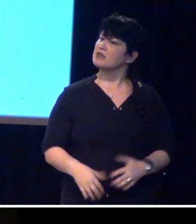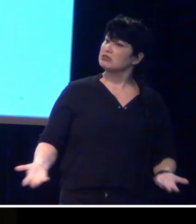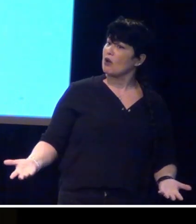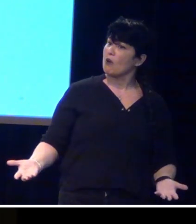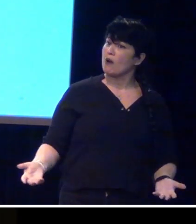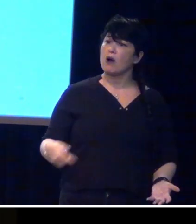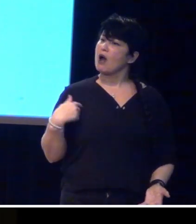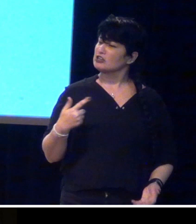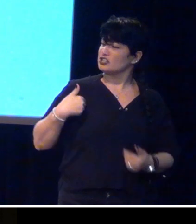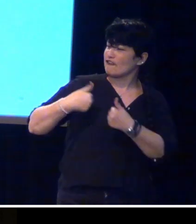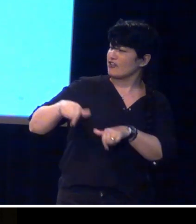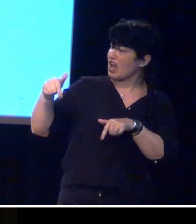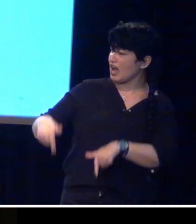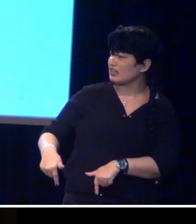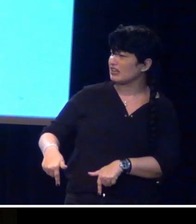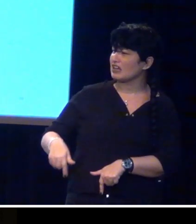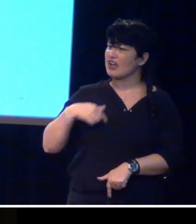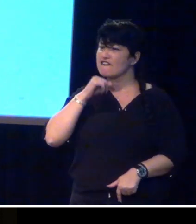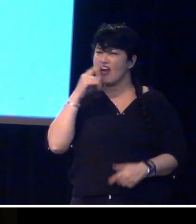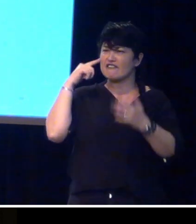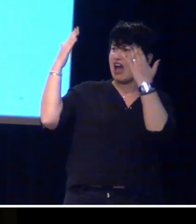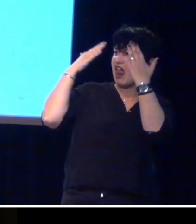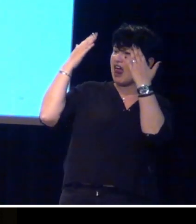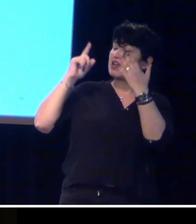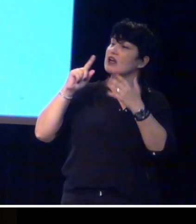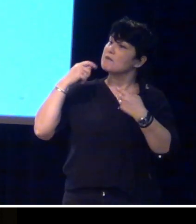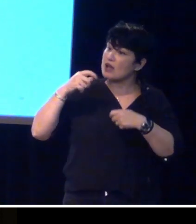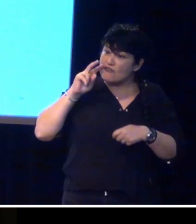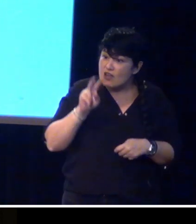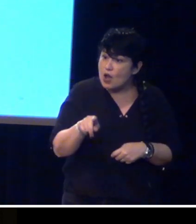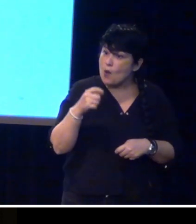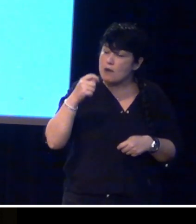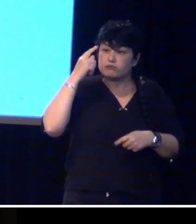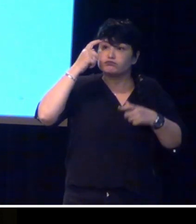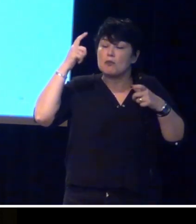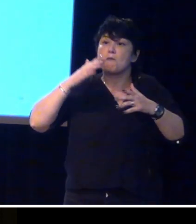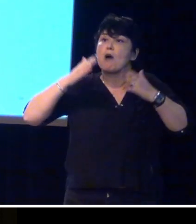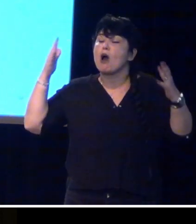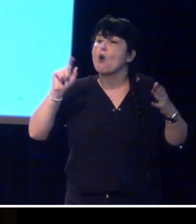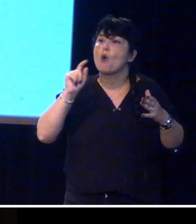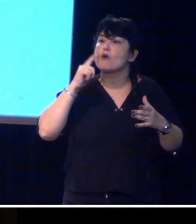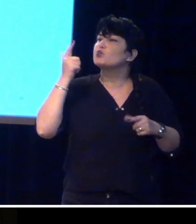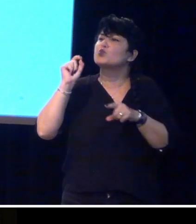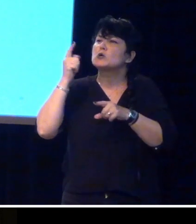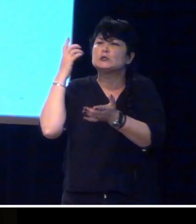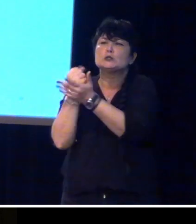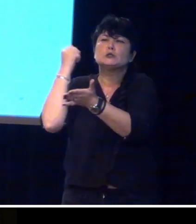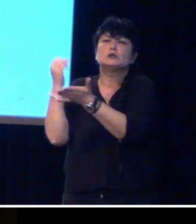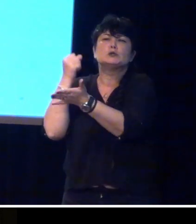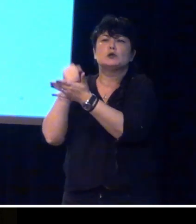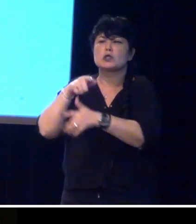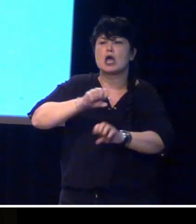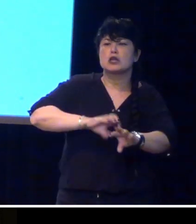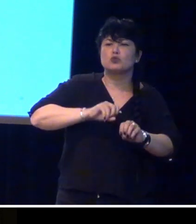Então, se a gente ficar aqui, fizer uma lista, a gente vai ter uma lista muito grande sobre quais foram os ganhos da educação,